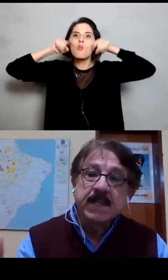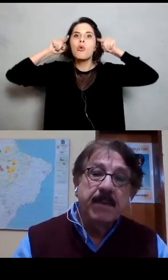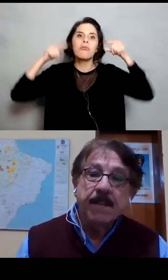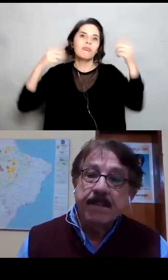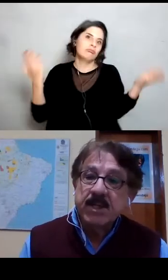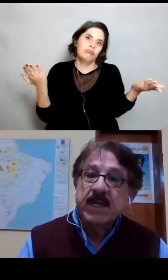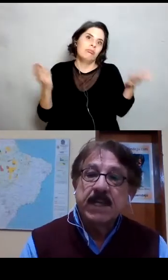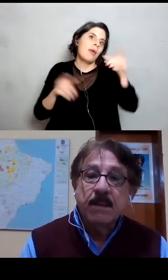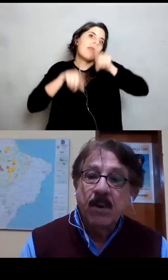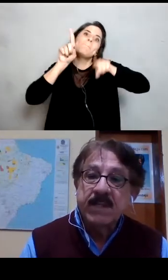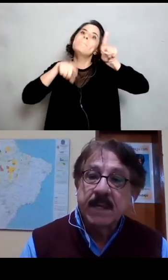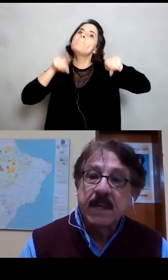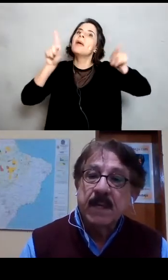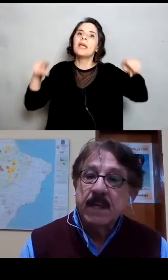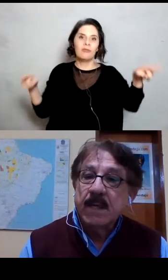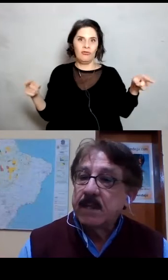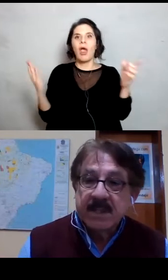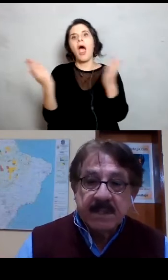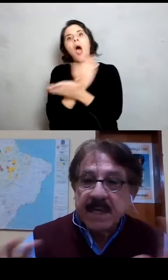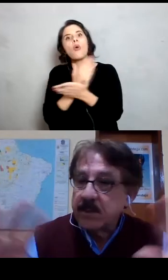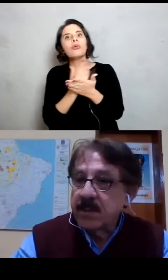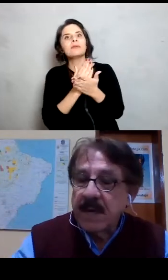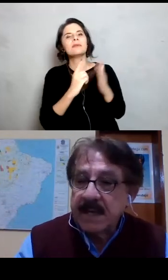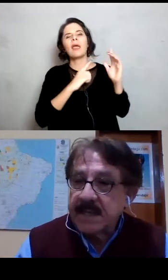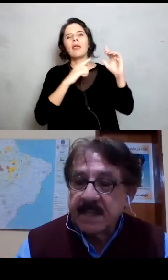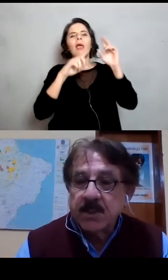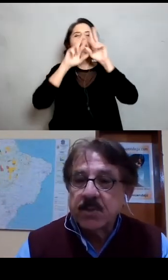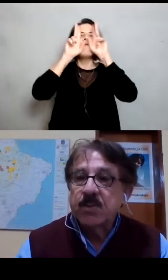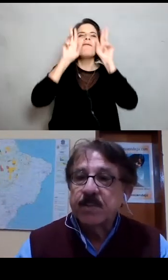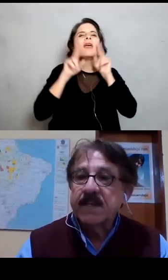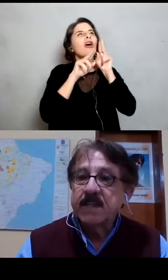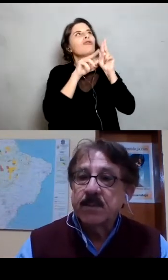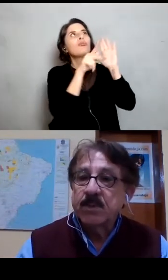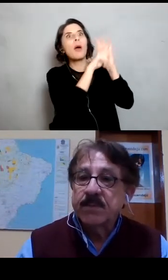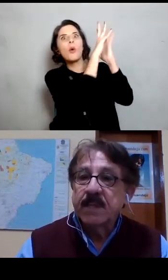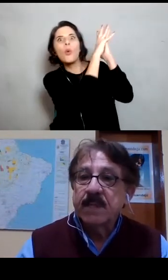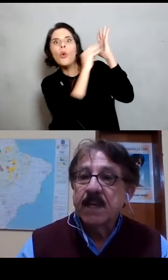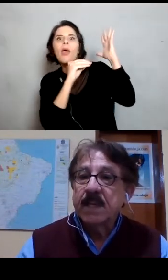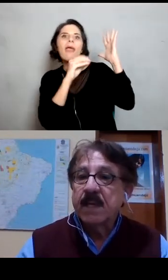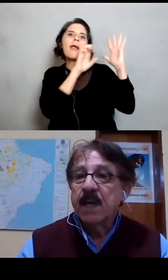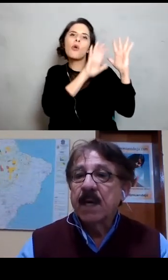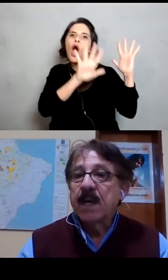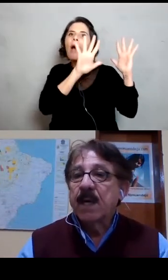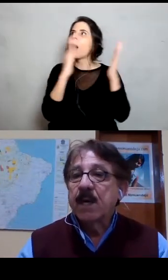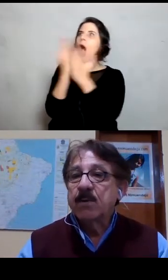E esse mapa à direita mostra 3 lugares, 3 regiões do Brasil onde você